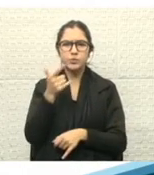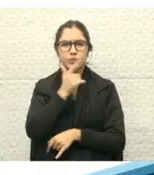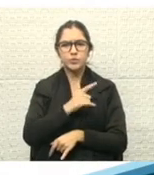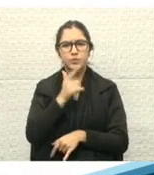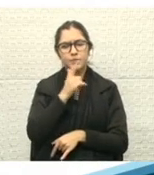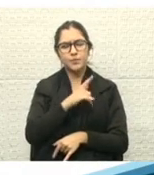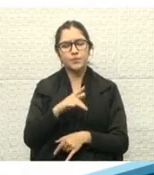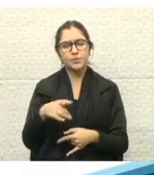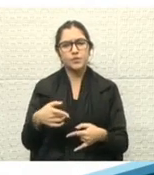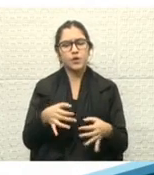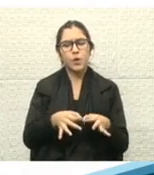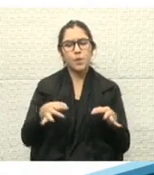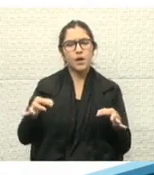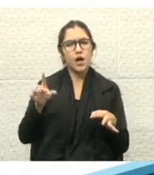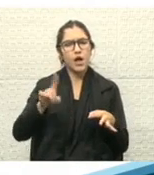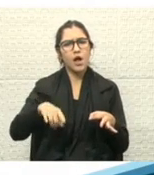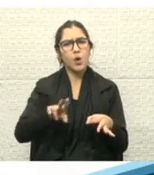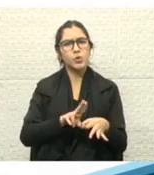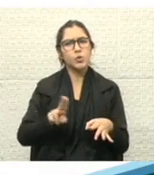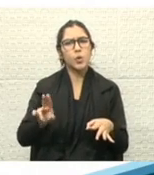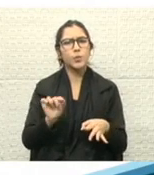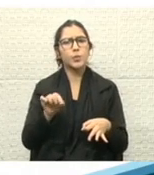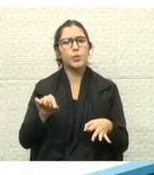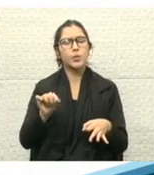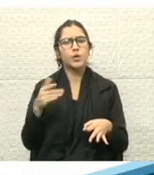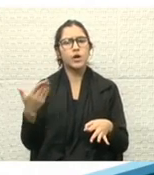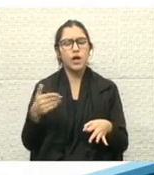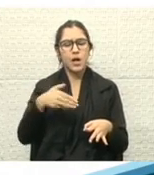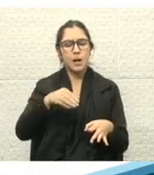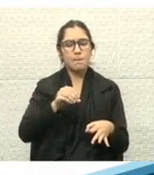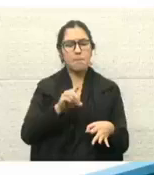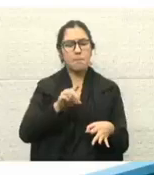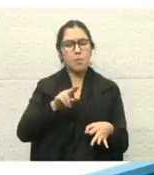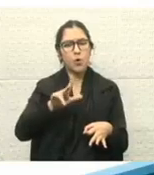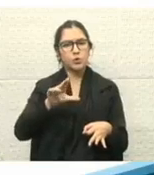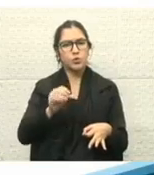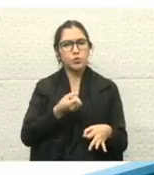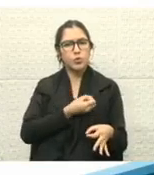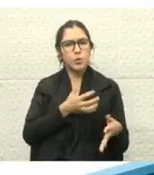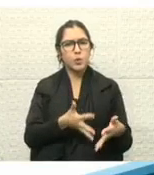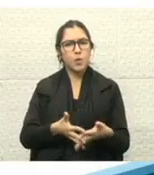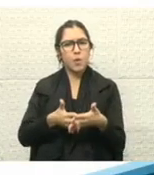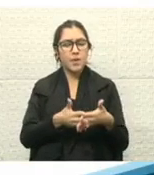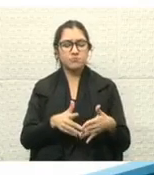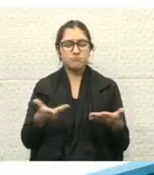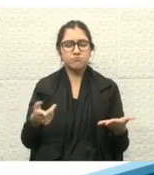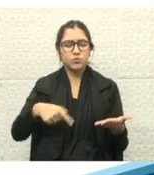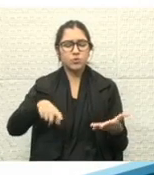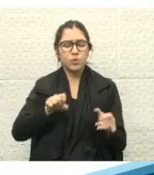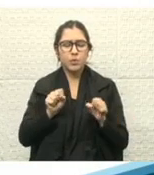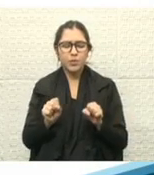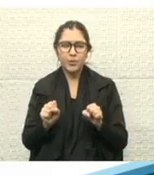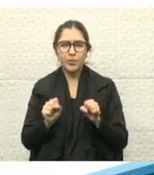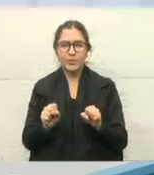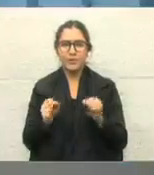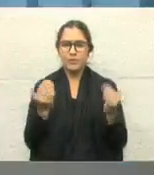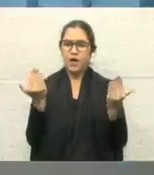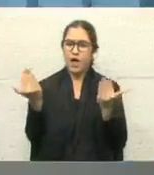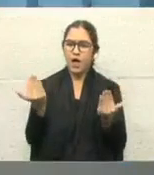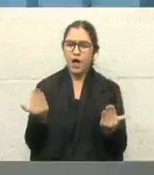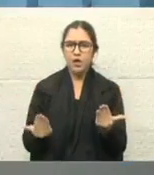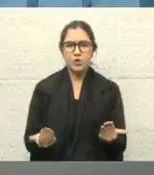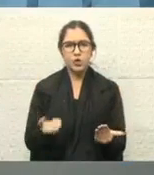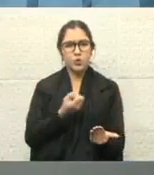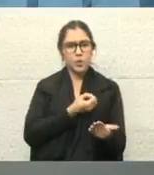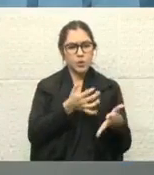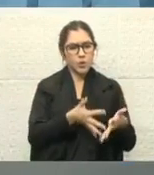E esse comprimento vai ser chamado de módulo do número complexo. Então, nós podemos associar, então,